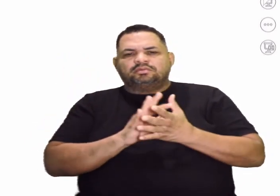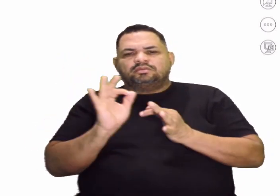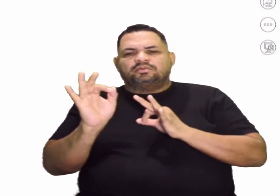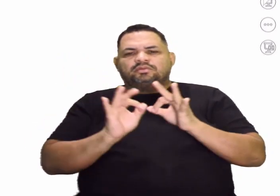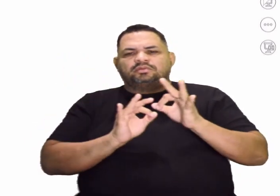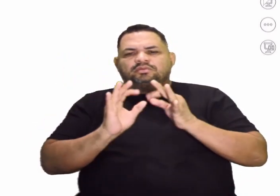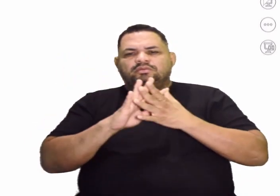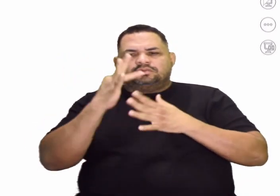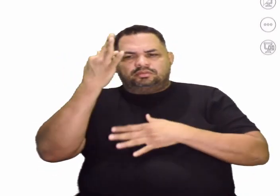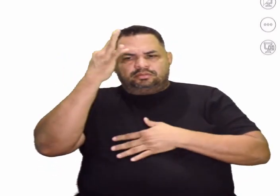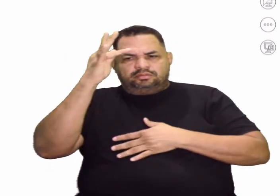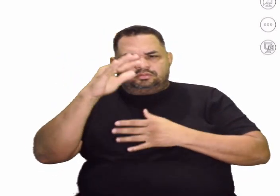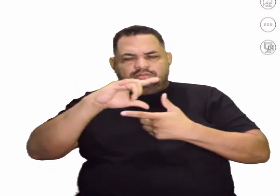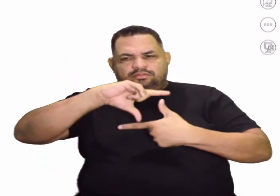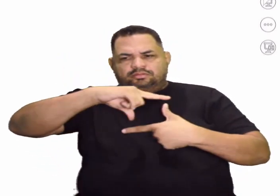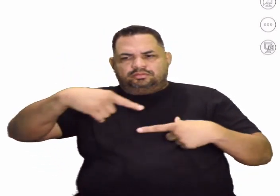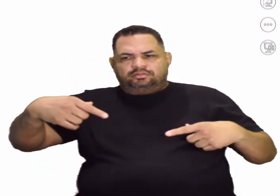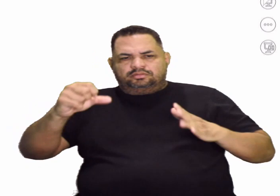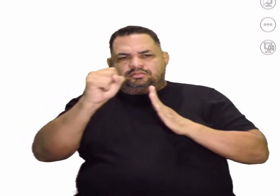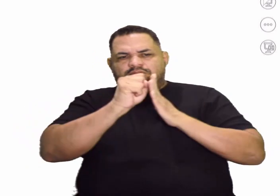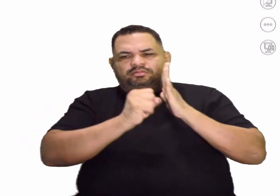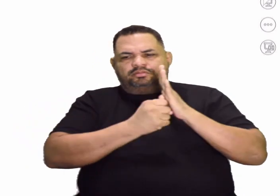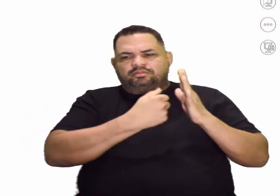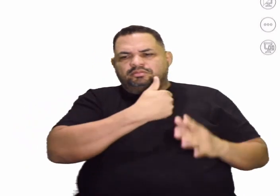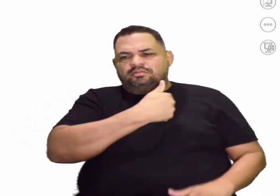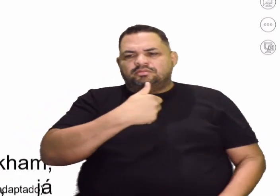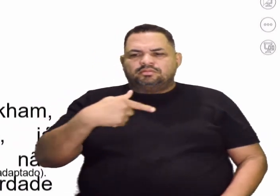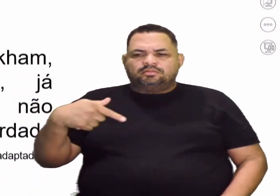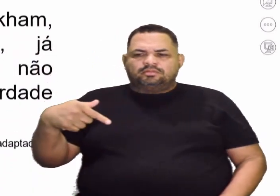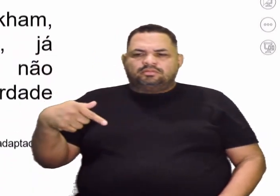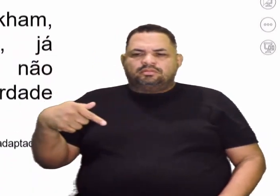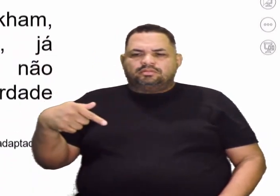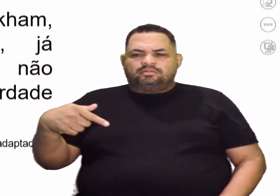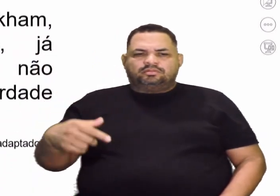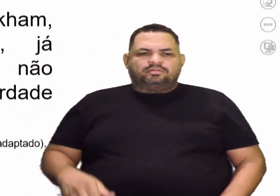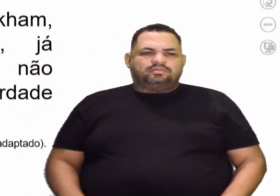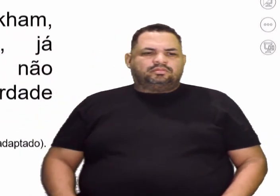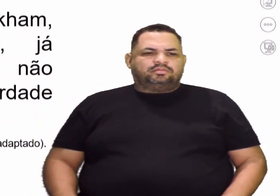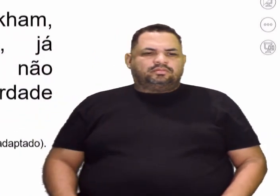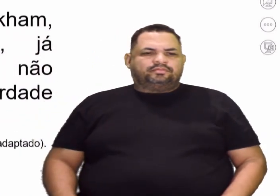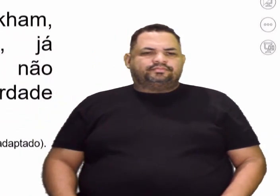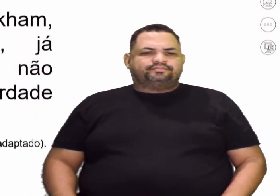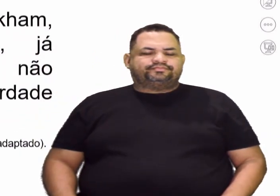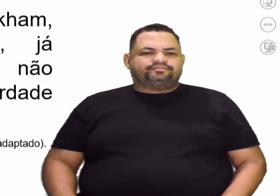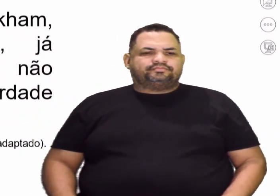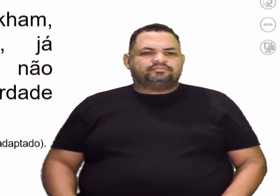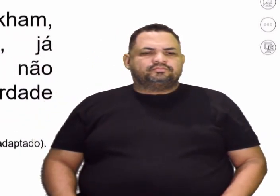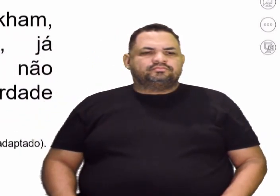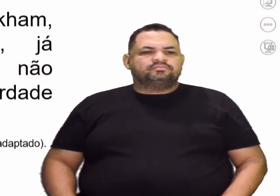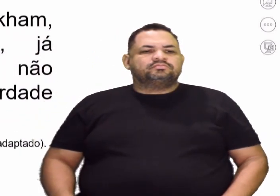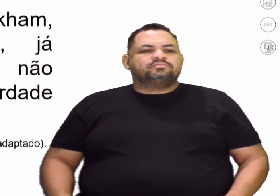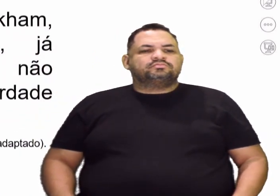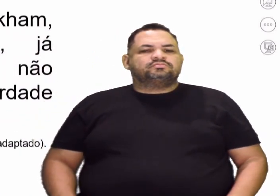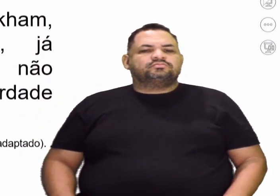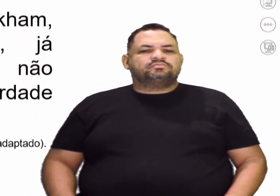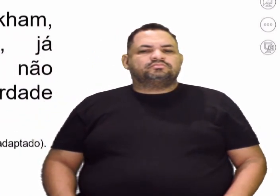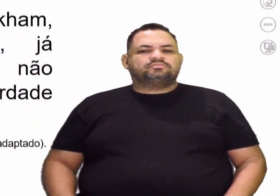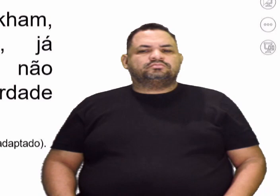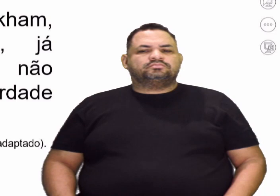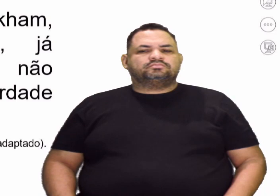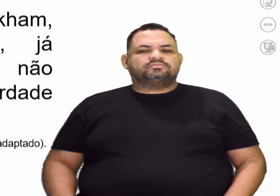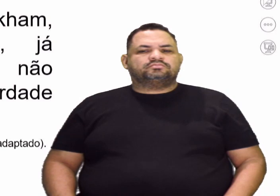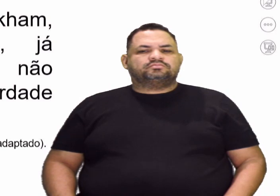como filosofia moderna lá no século 17. Então é nessa perspectiva aqui, olha